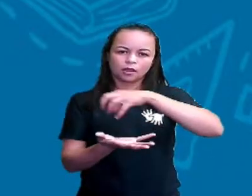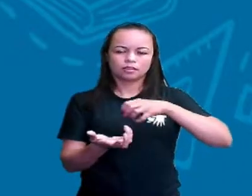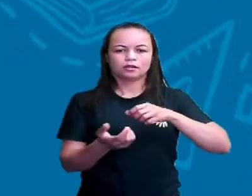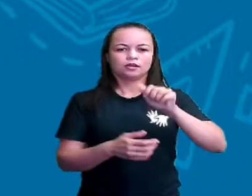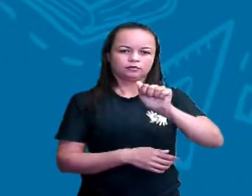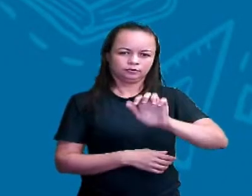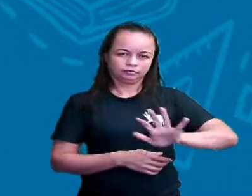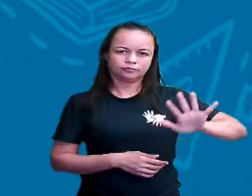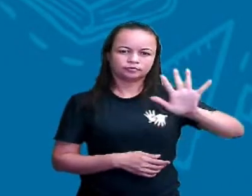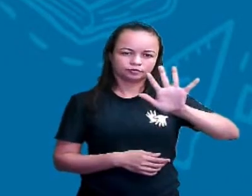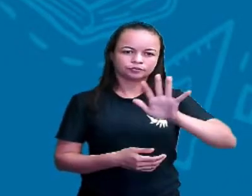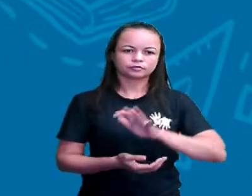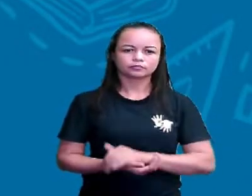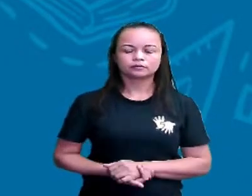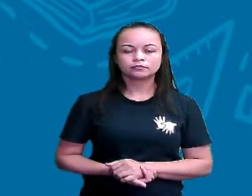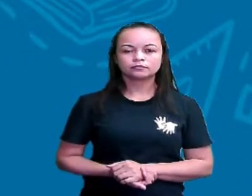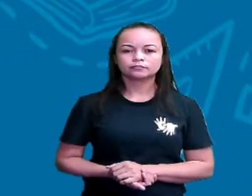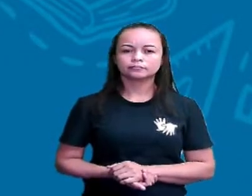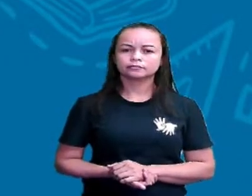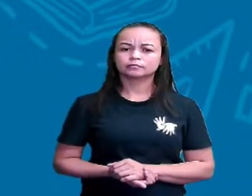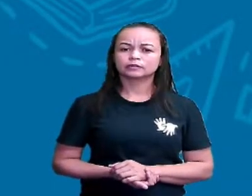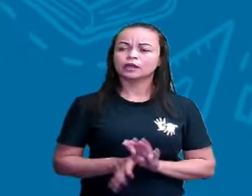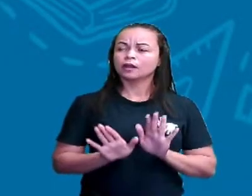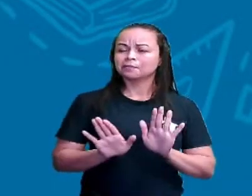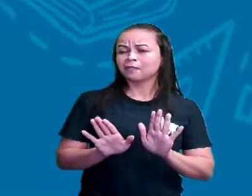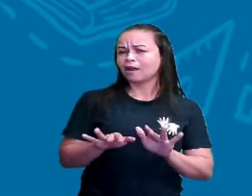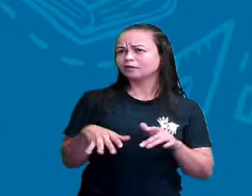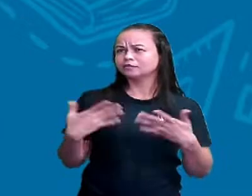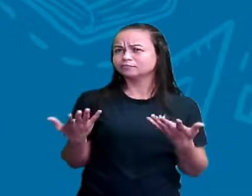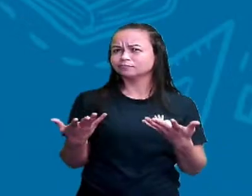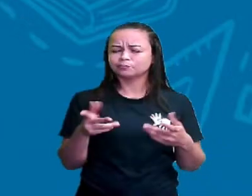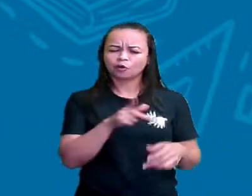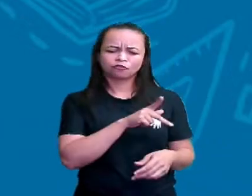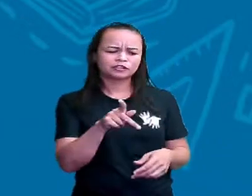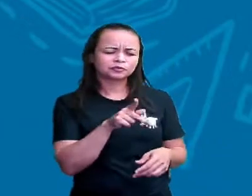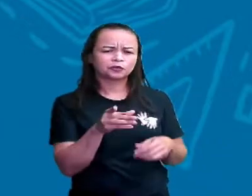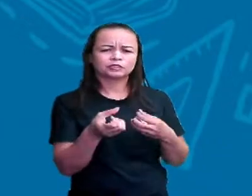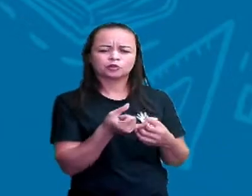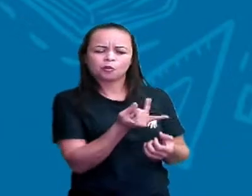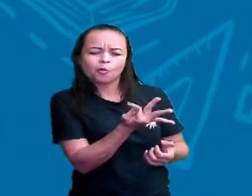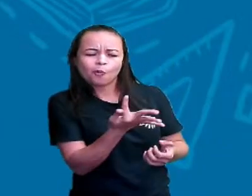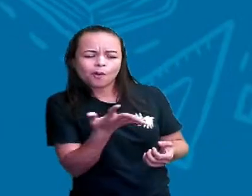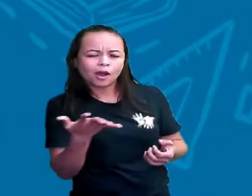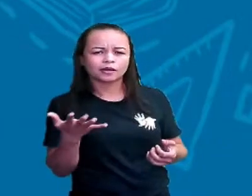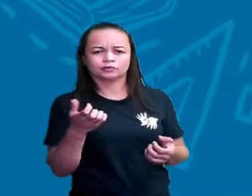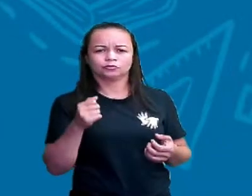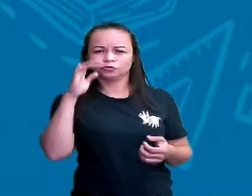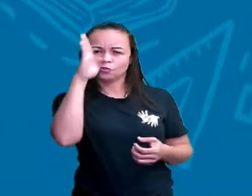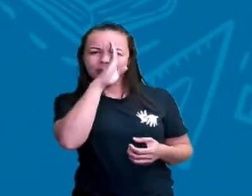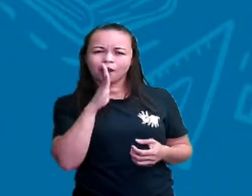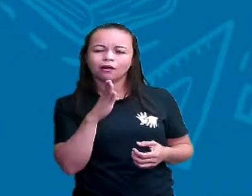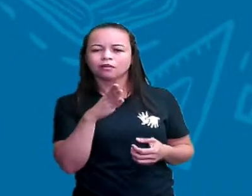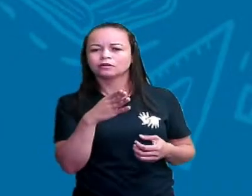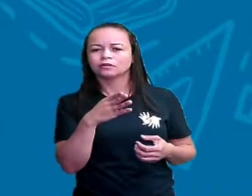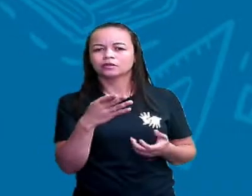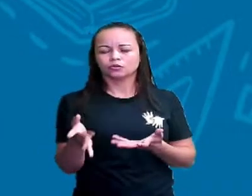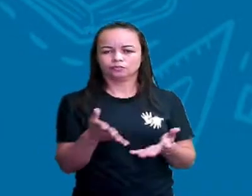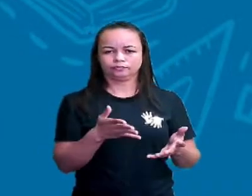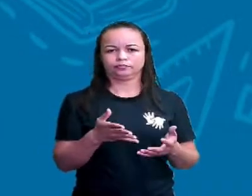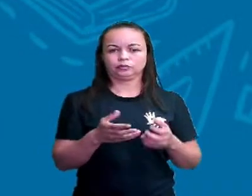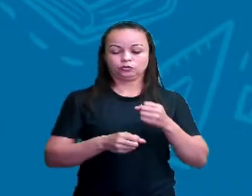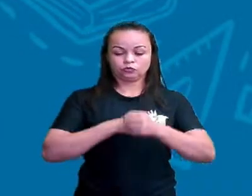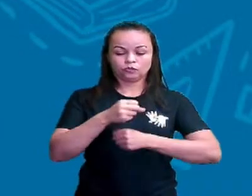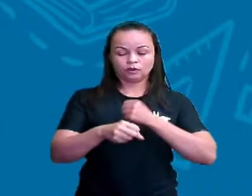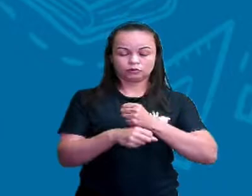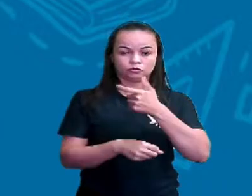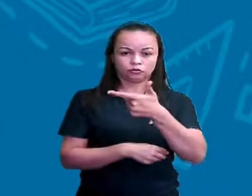certo? Então, mas afinal, professora, somos quantos atualmente no Brasil? Então, em